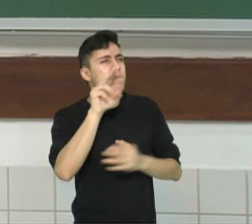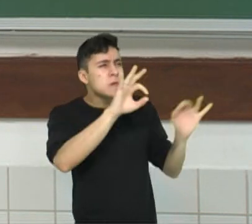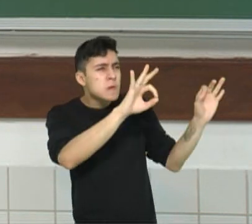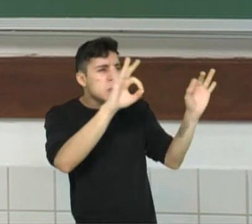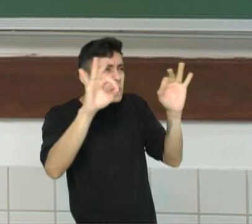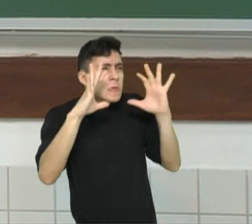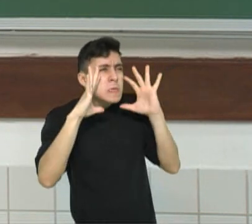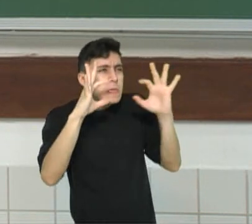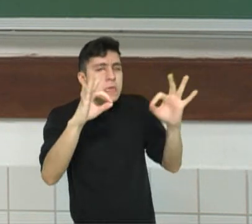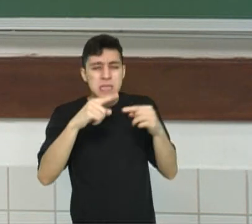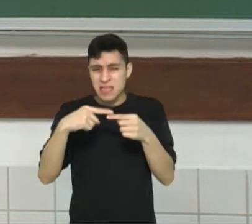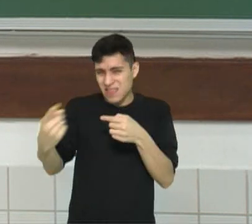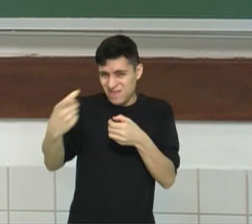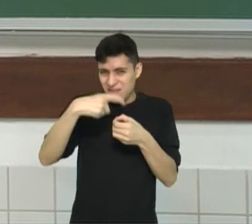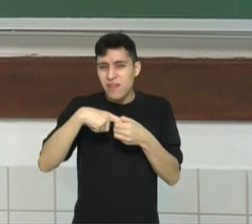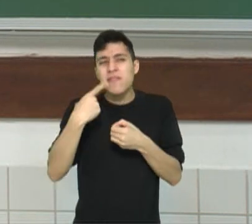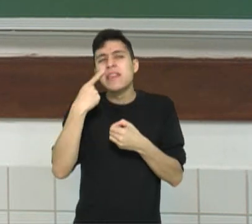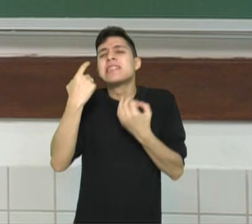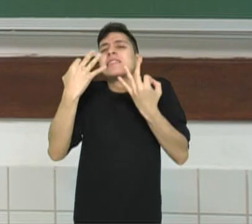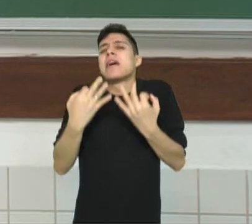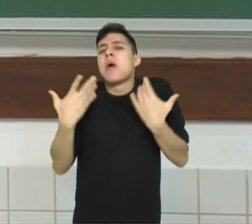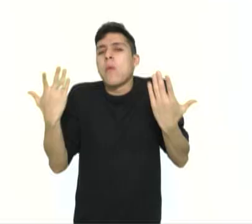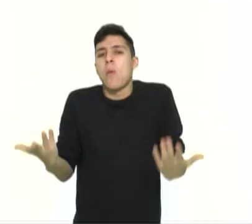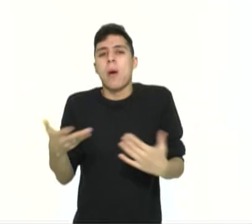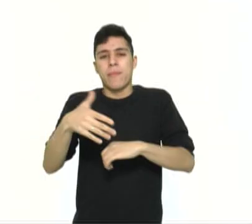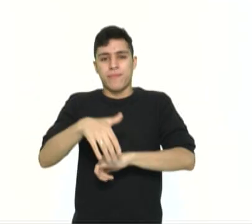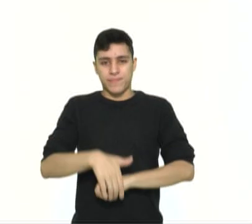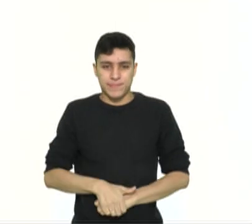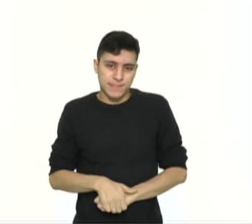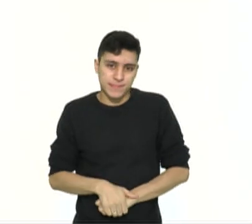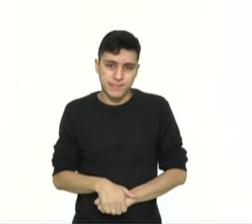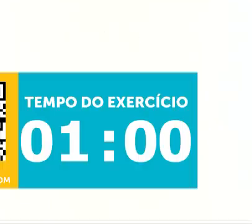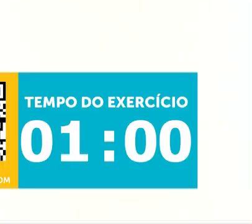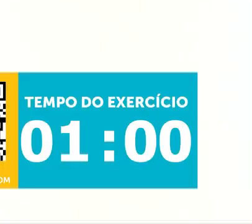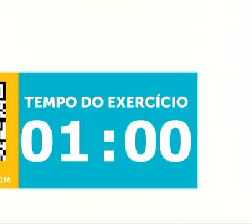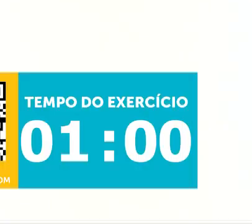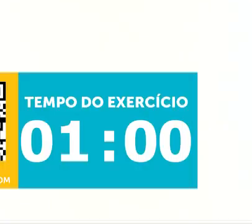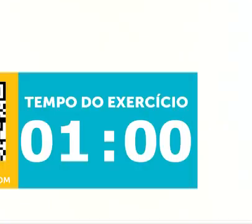gente já retorna para ver qual é a resposta correta.